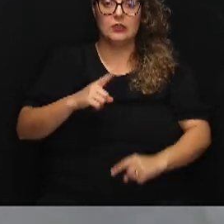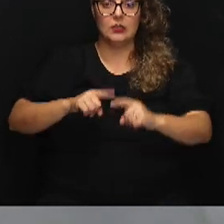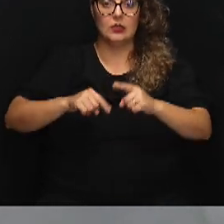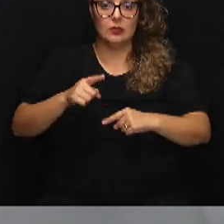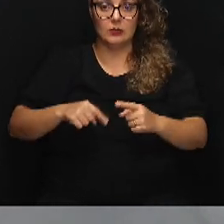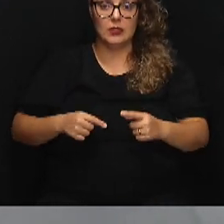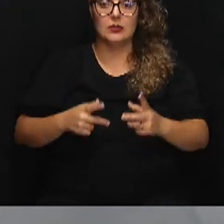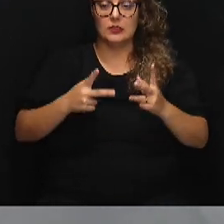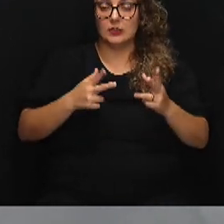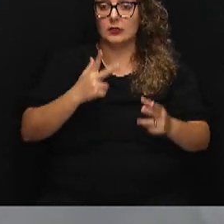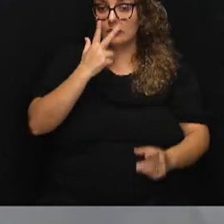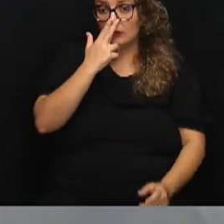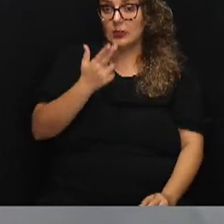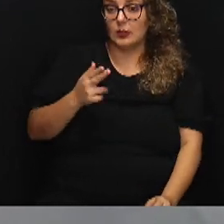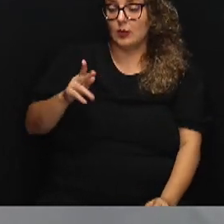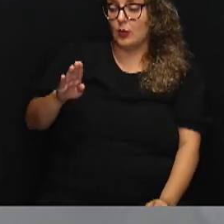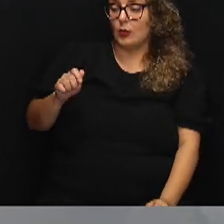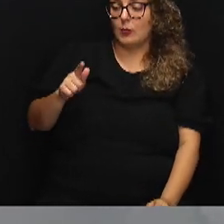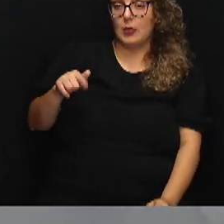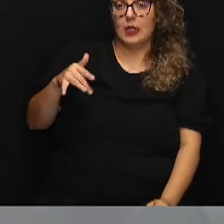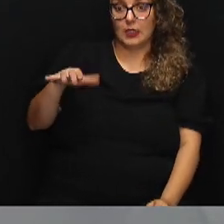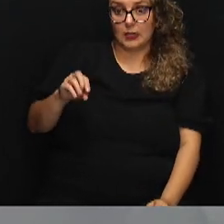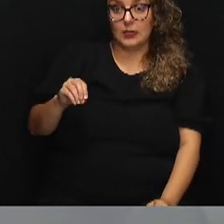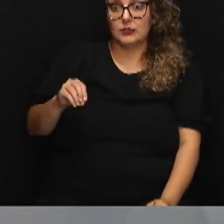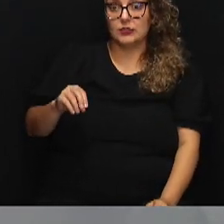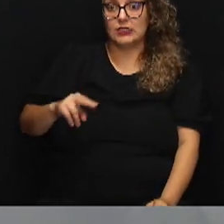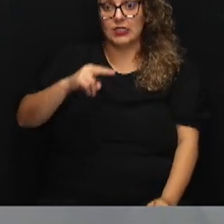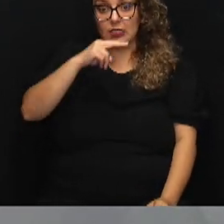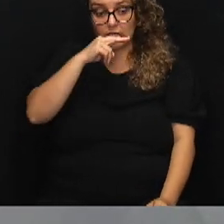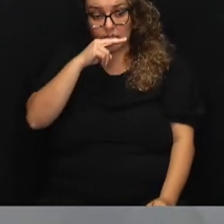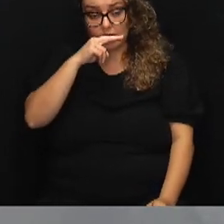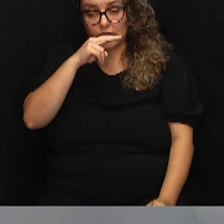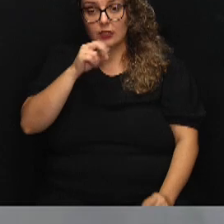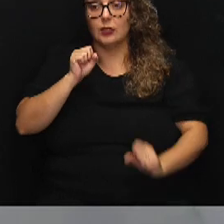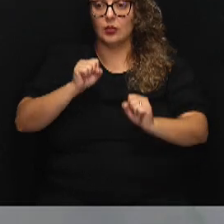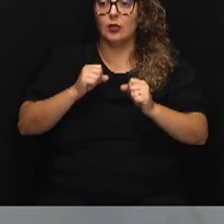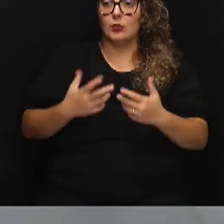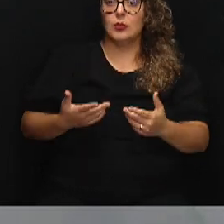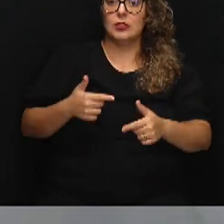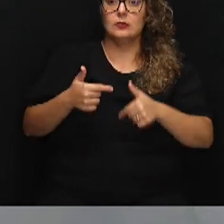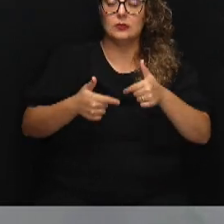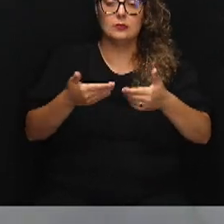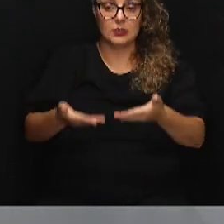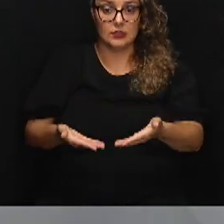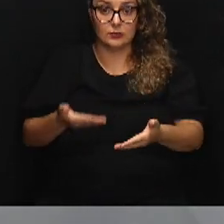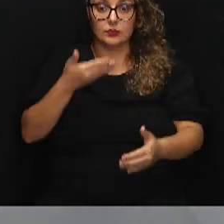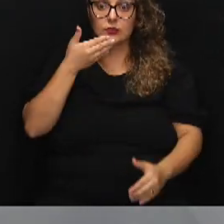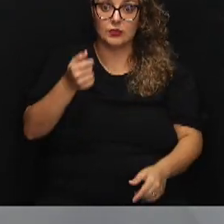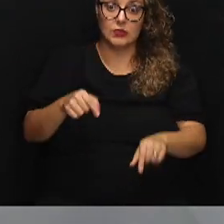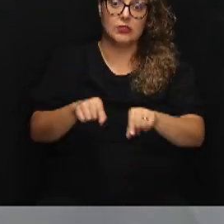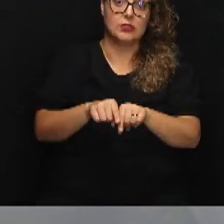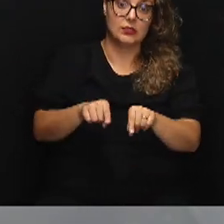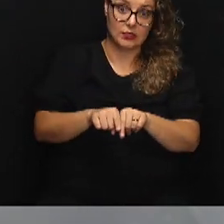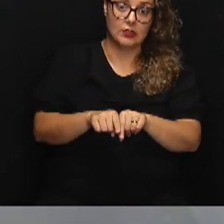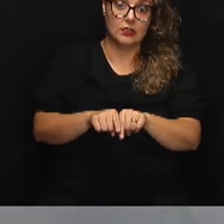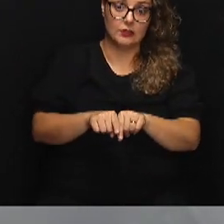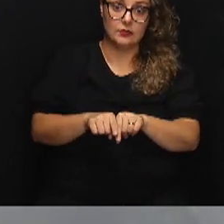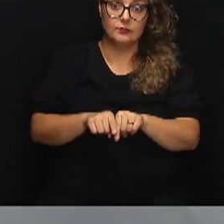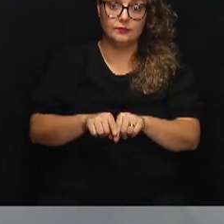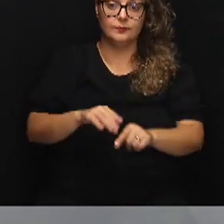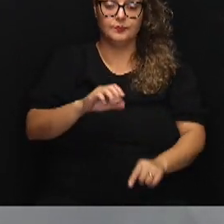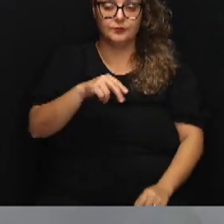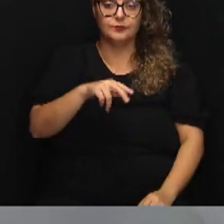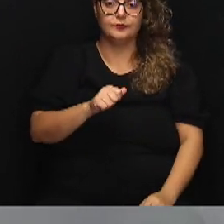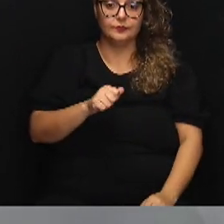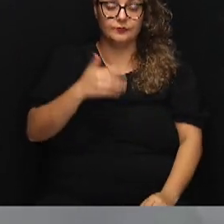lignina, bagaço de cana também. E nós podemos trabalhar com isso para melhorar, inclusive, a produção de cana-de-açúcar, nesse